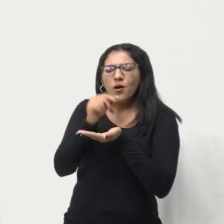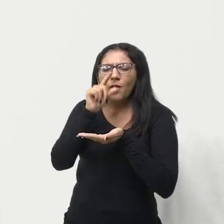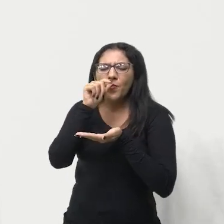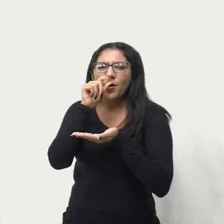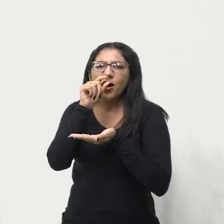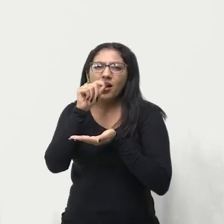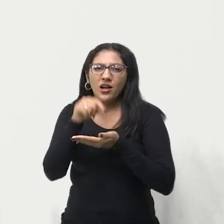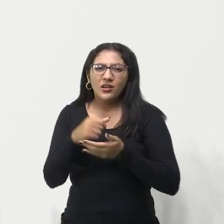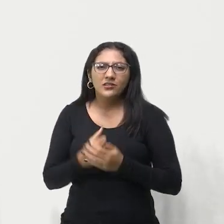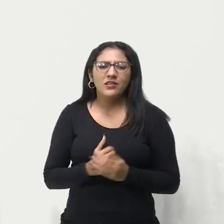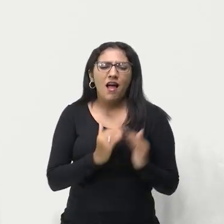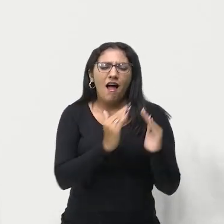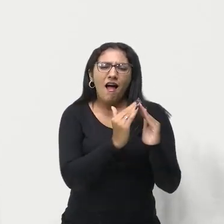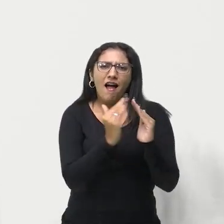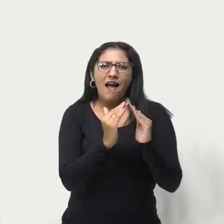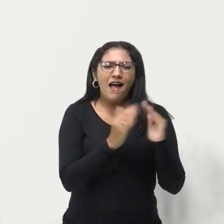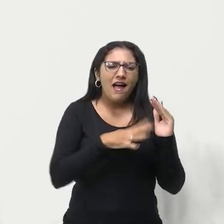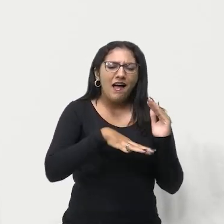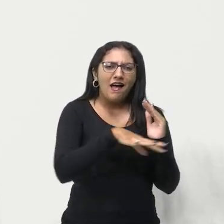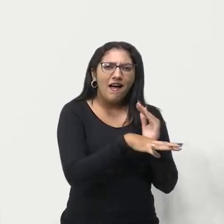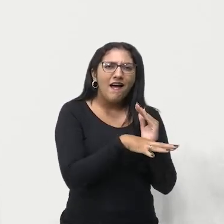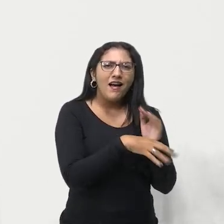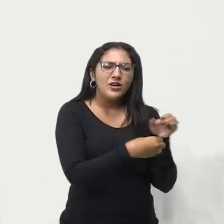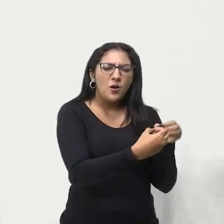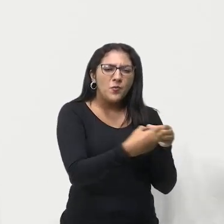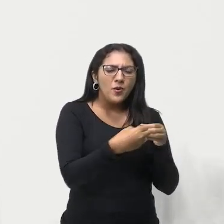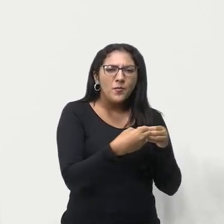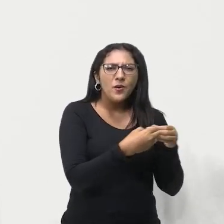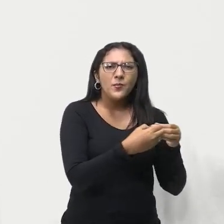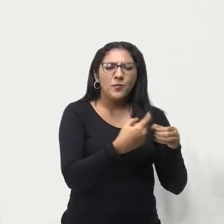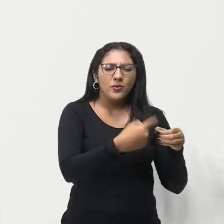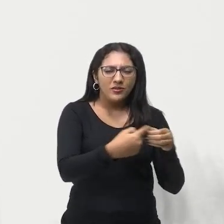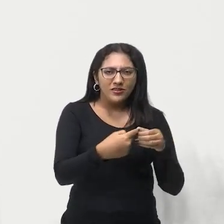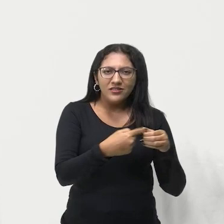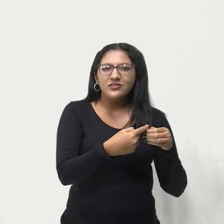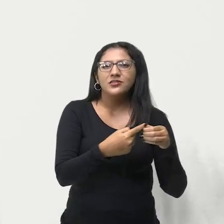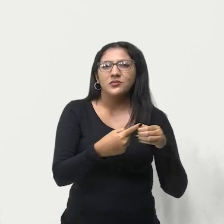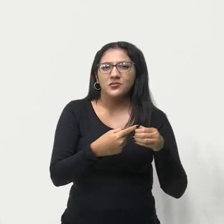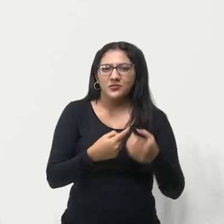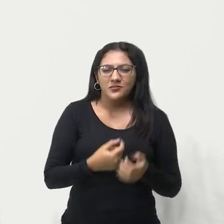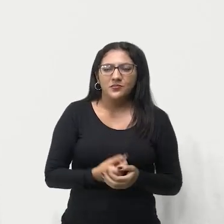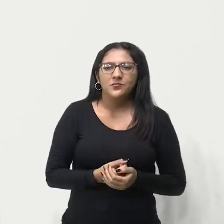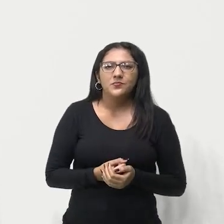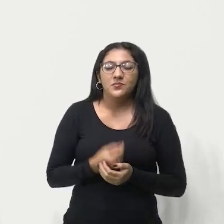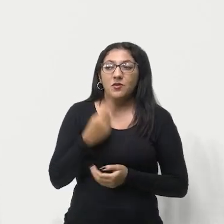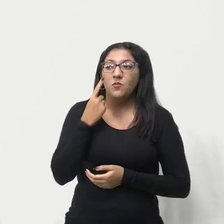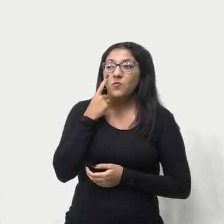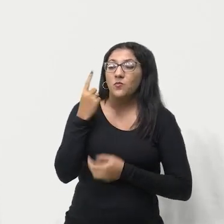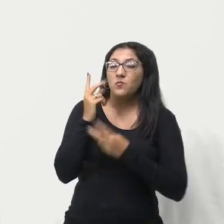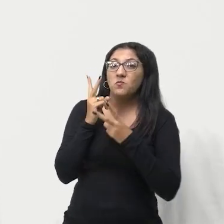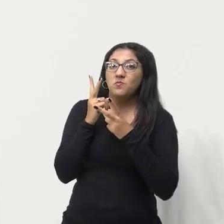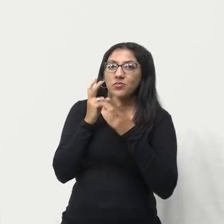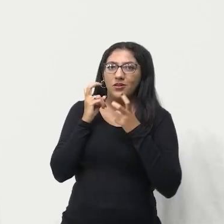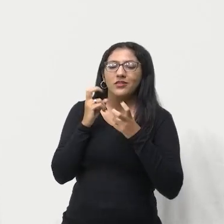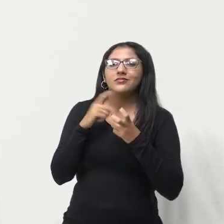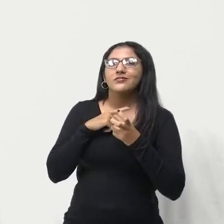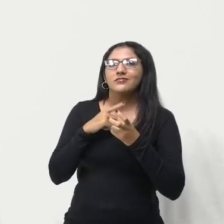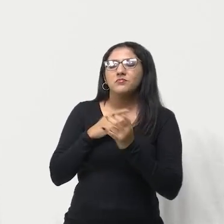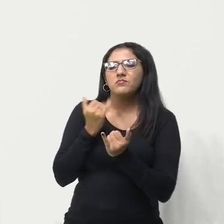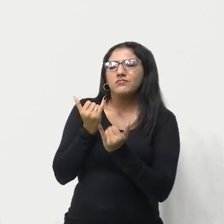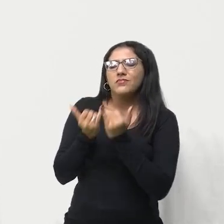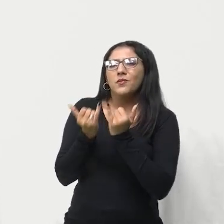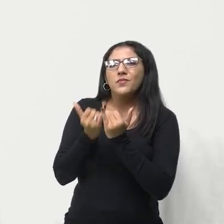passarinho, as casas do beiradão. Olhem aí, logo nos primeiros versos, ele faz exatamente